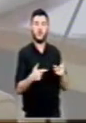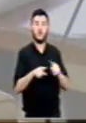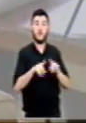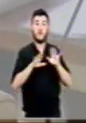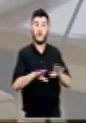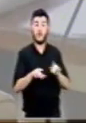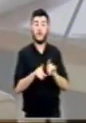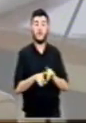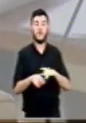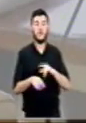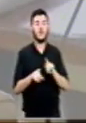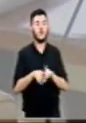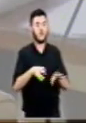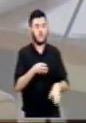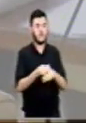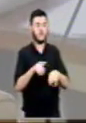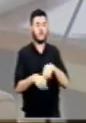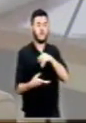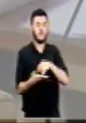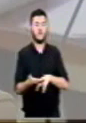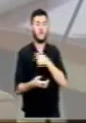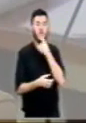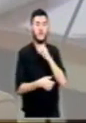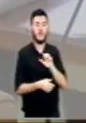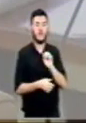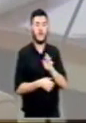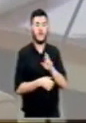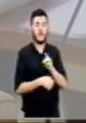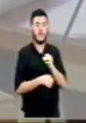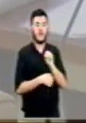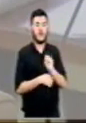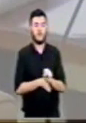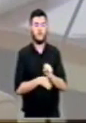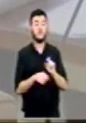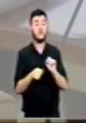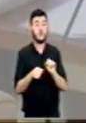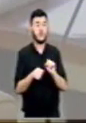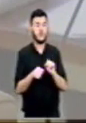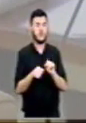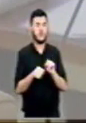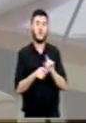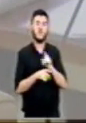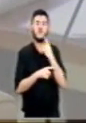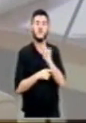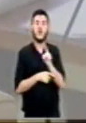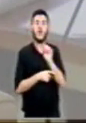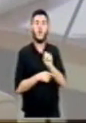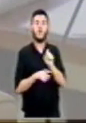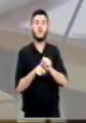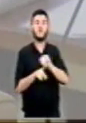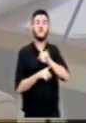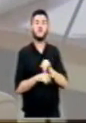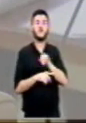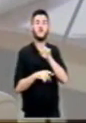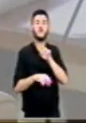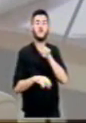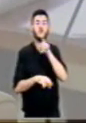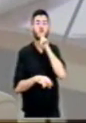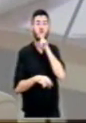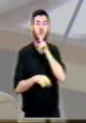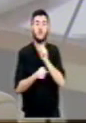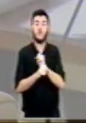Ferreira Alfama, colhido em 8 de junho de 2016, que disse